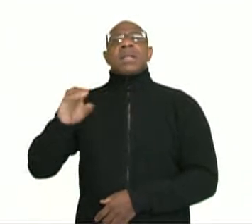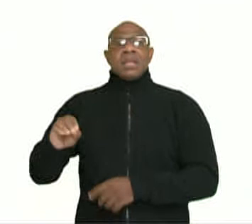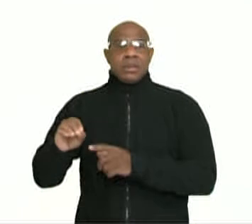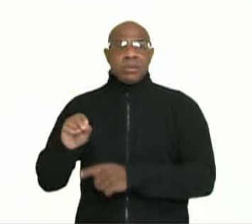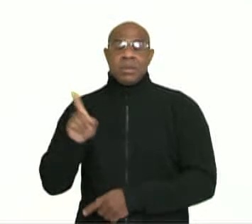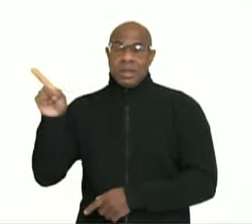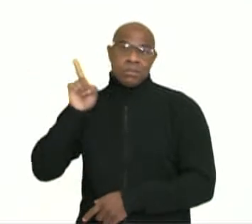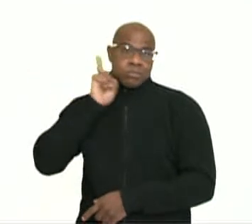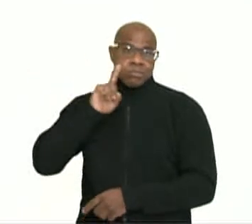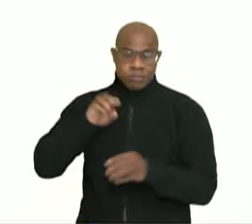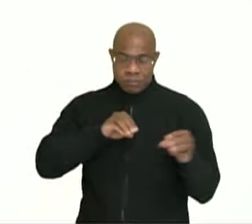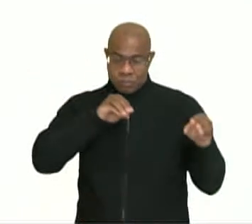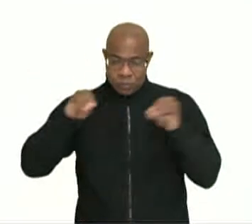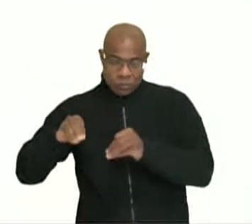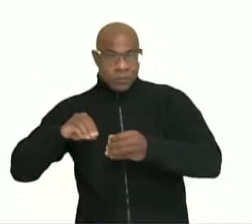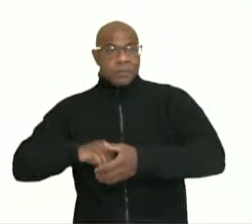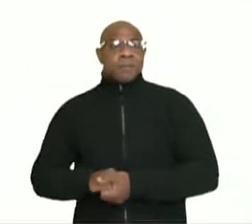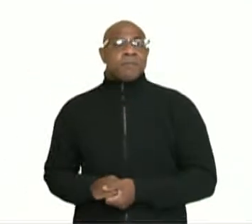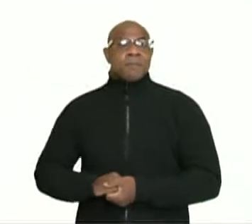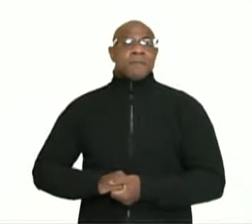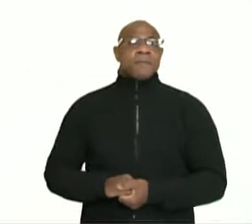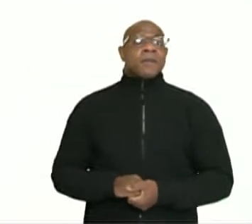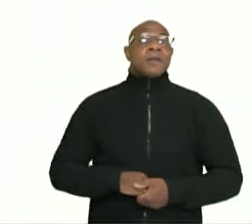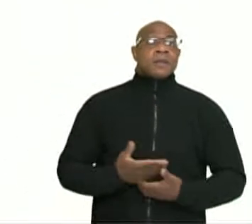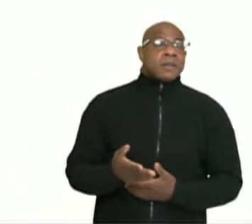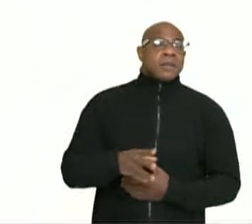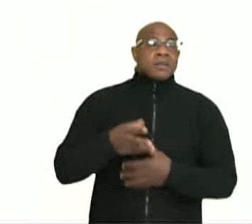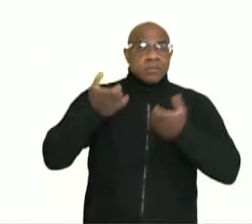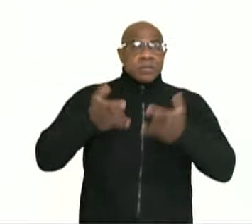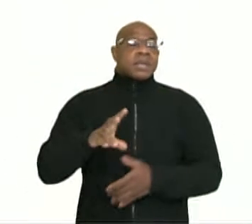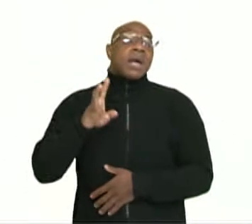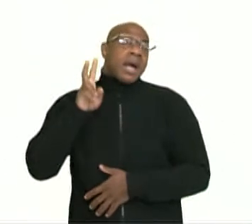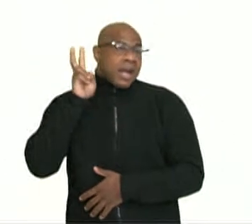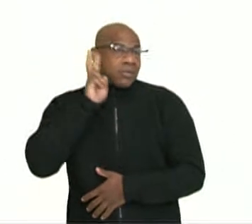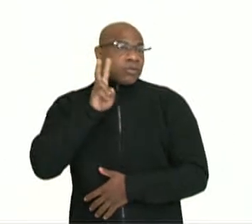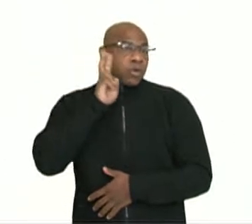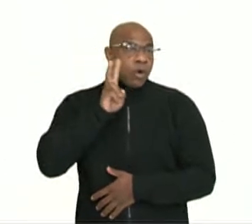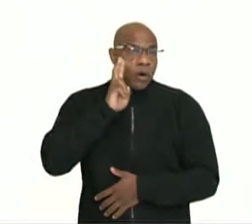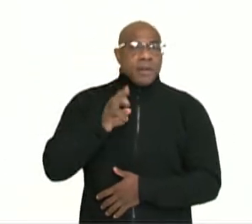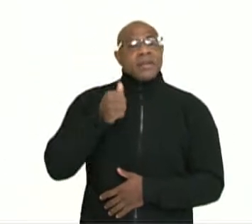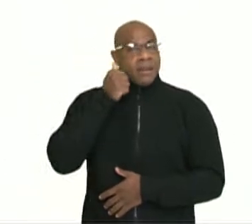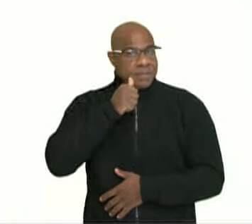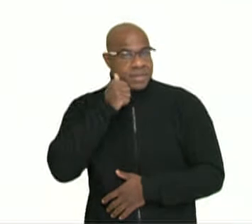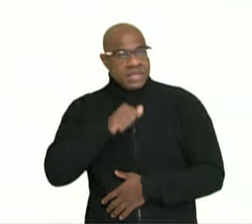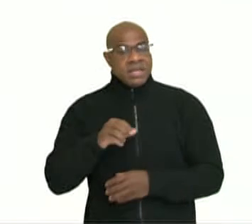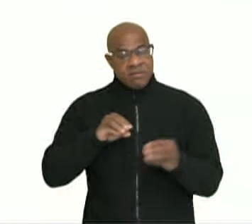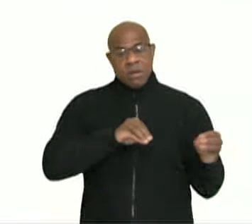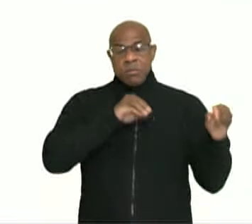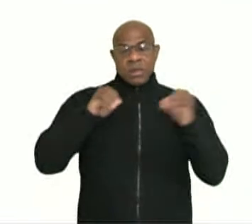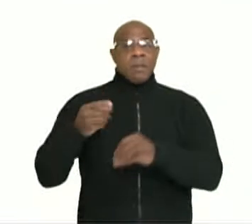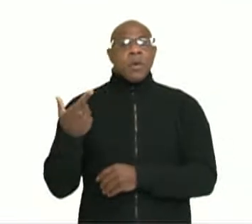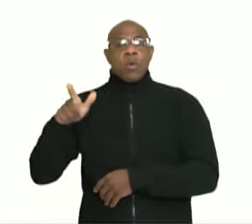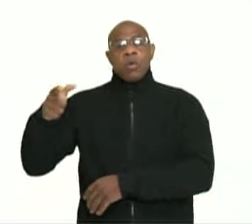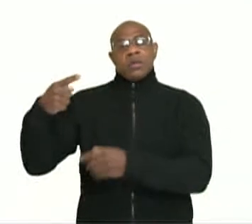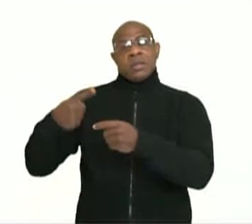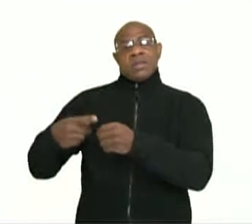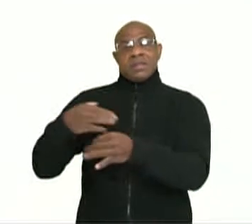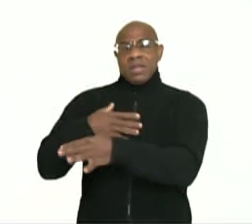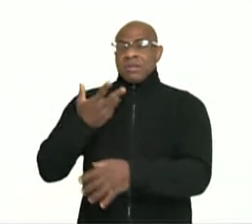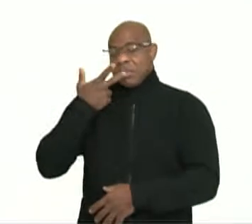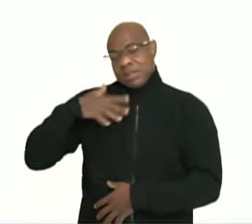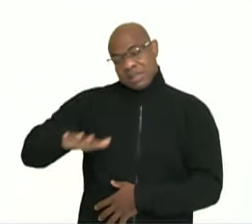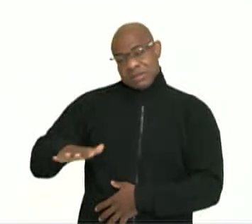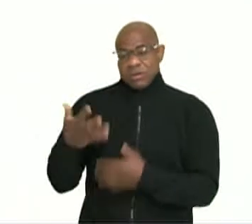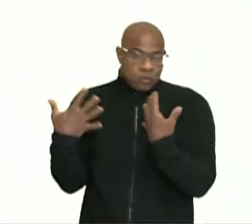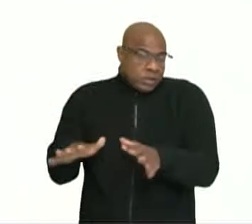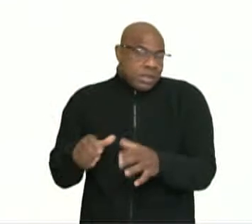conta, a história da Divertidamente conta a história dessa garota que vai se mudar, então, e ela se muda, ok? E uma criança nunca quer